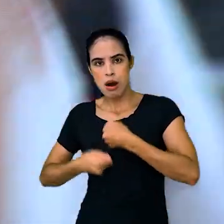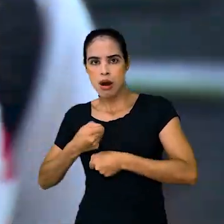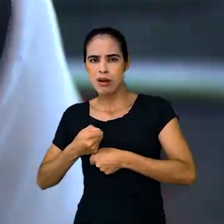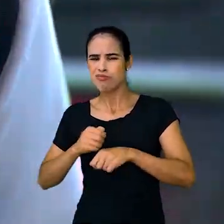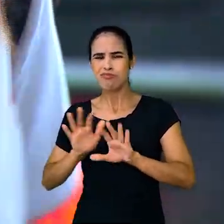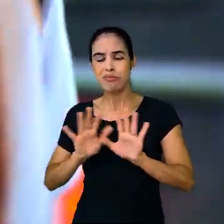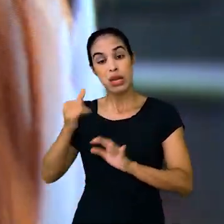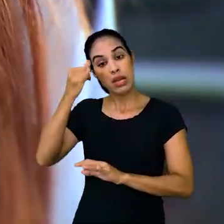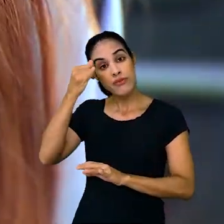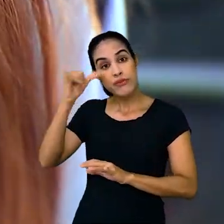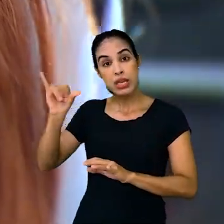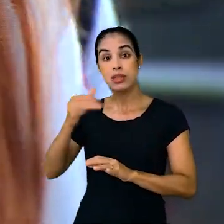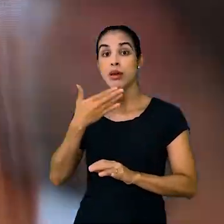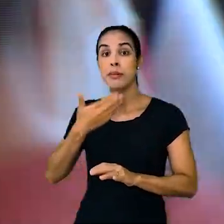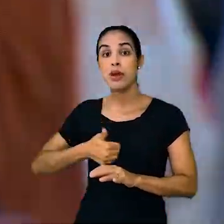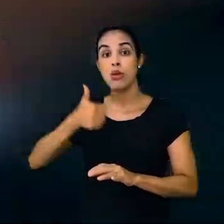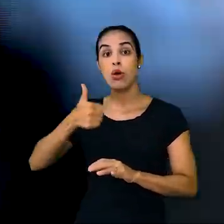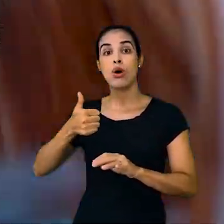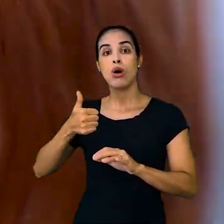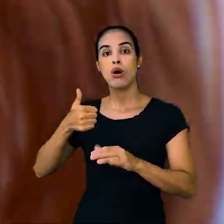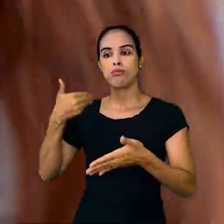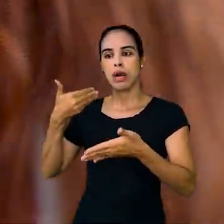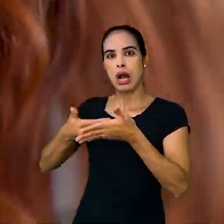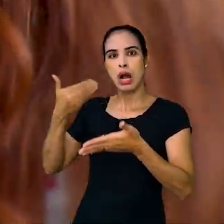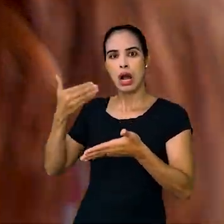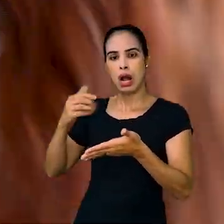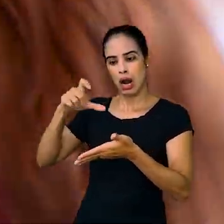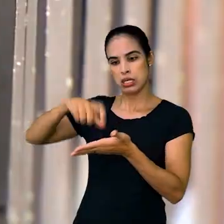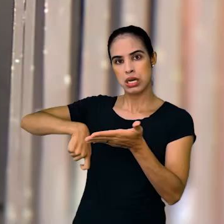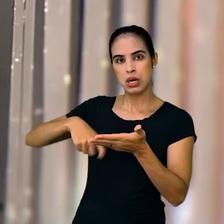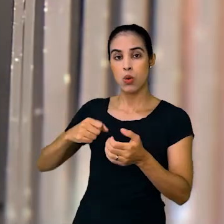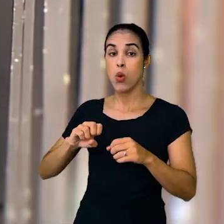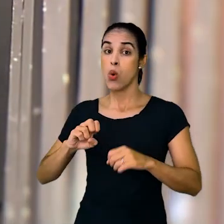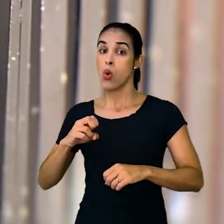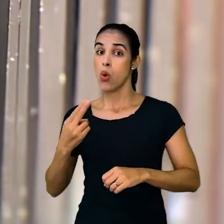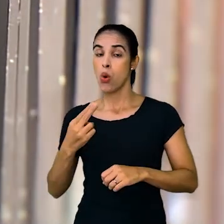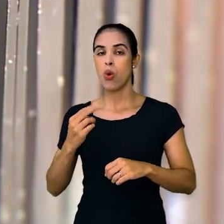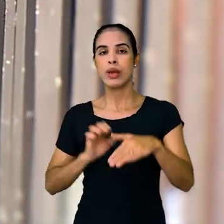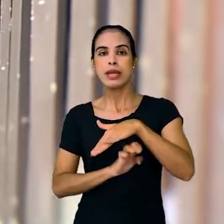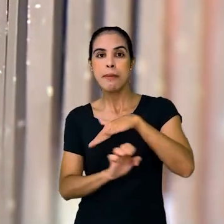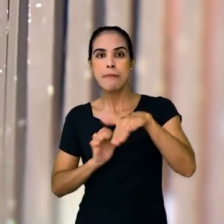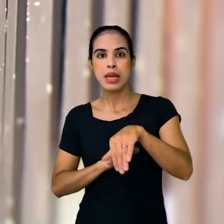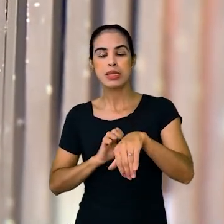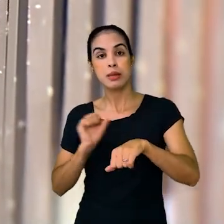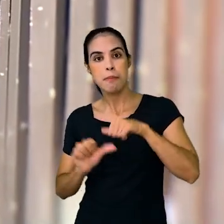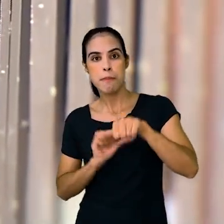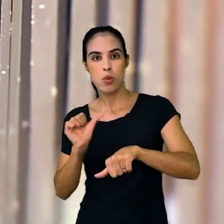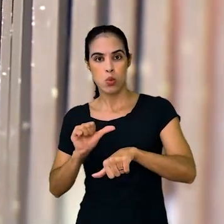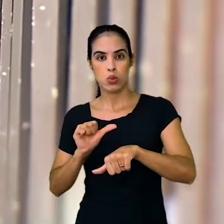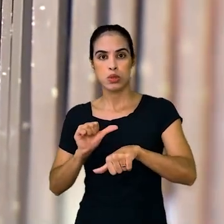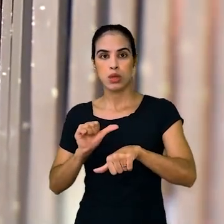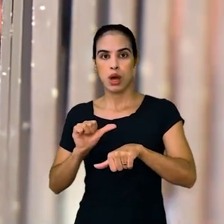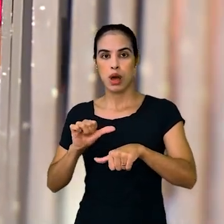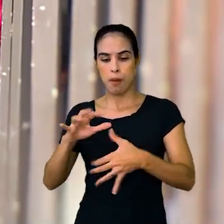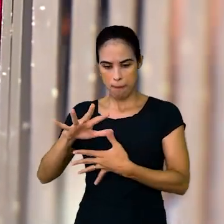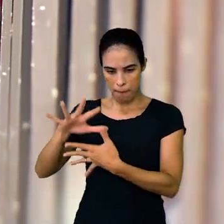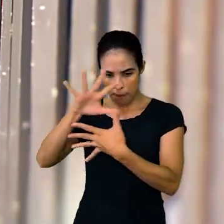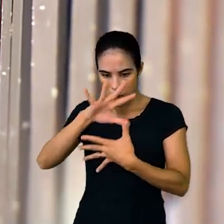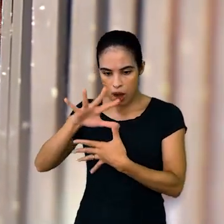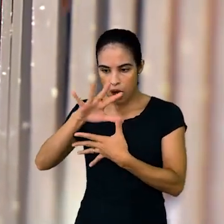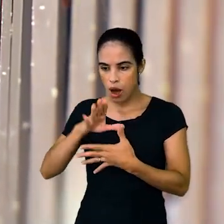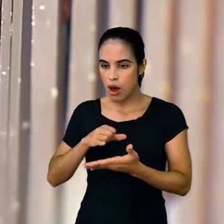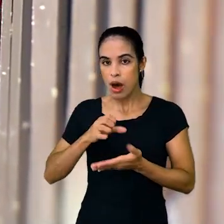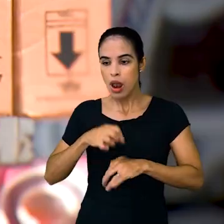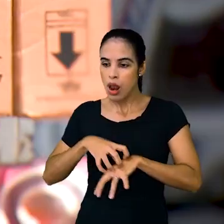para evitar a quantidade de assaltos no ambiente de trabalho, ou aquele trabalhador, empresas que mudam rotas e horários de entrega para que o trabalhador não